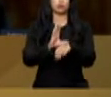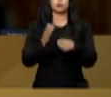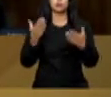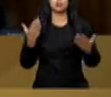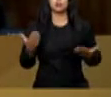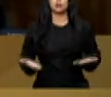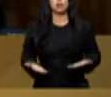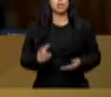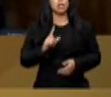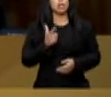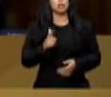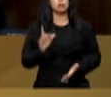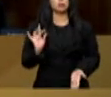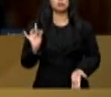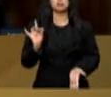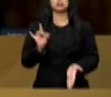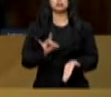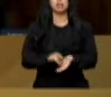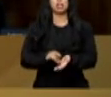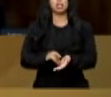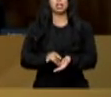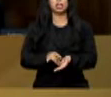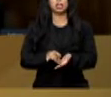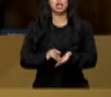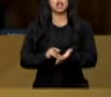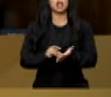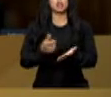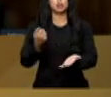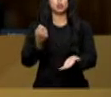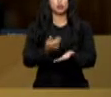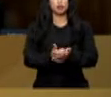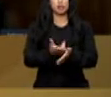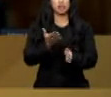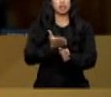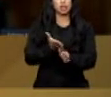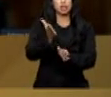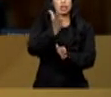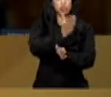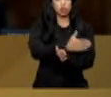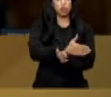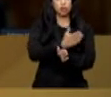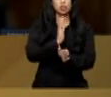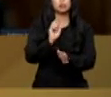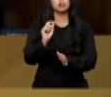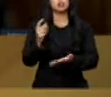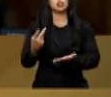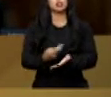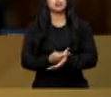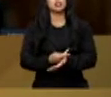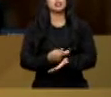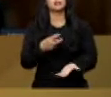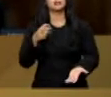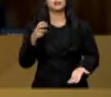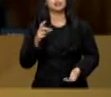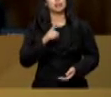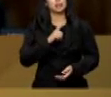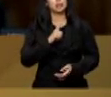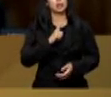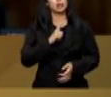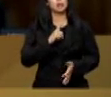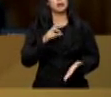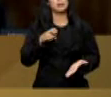se invalidam as cobranças anteriores, há, em alguma medida, uma penalização